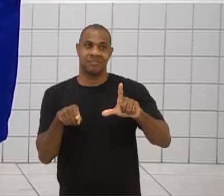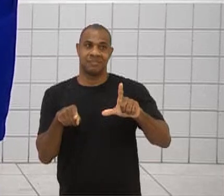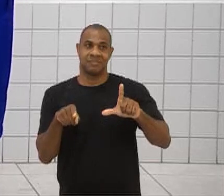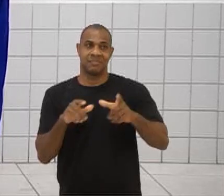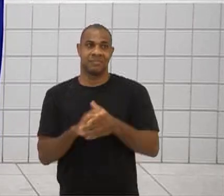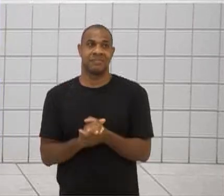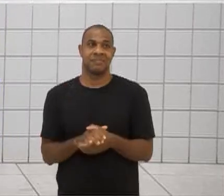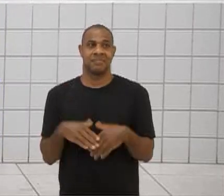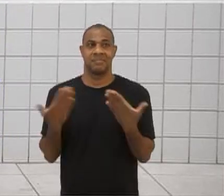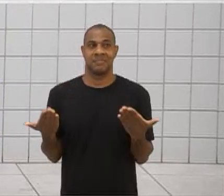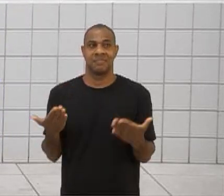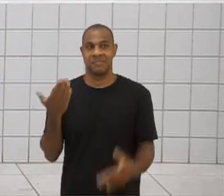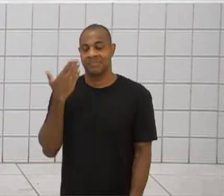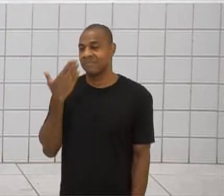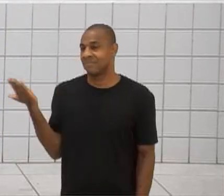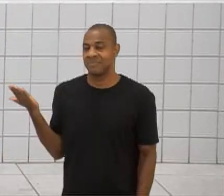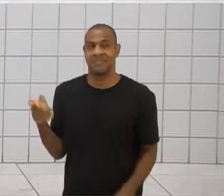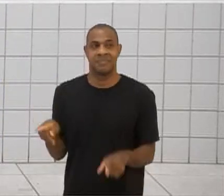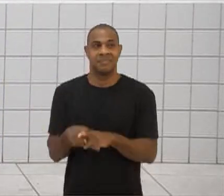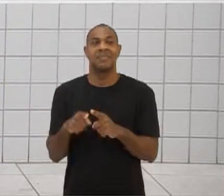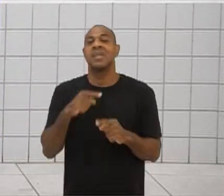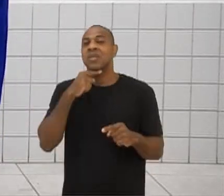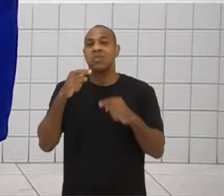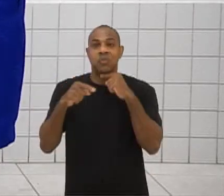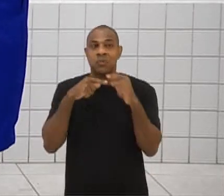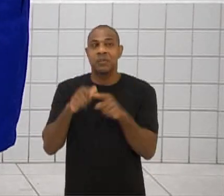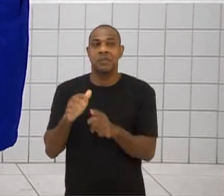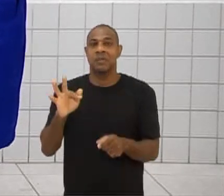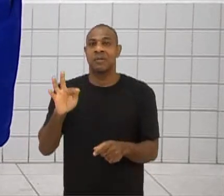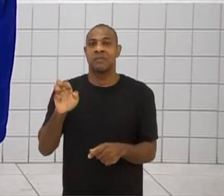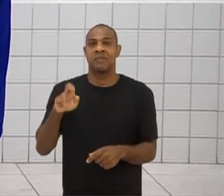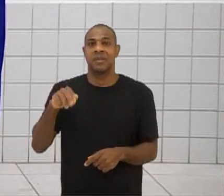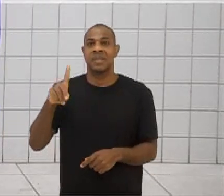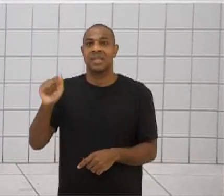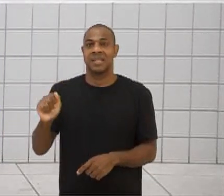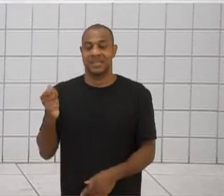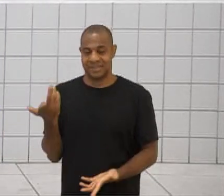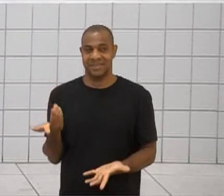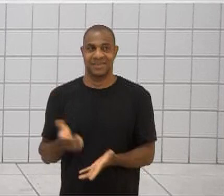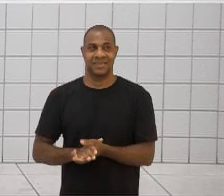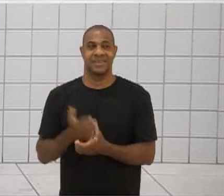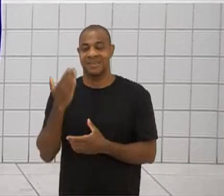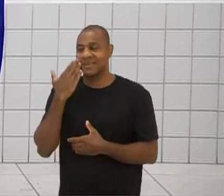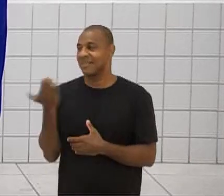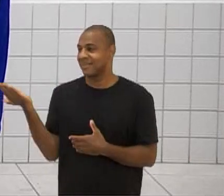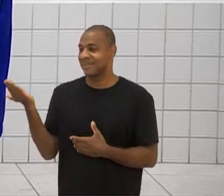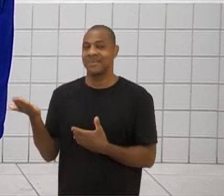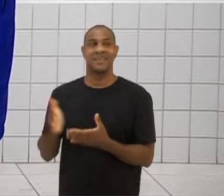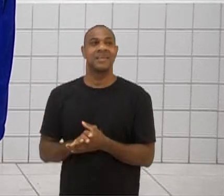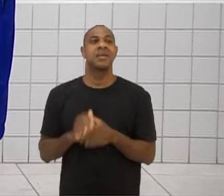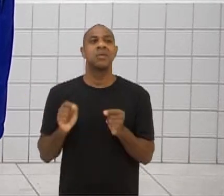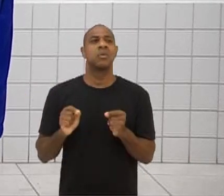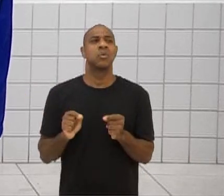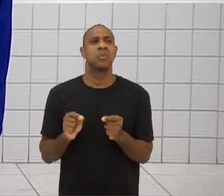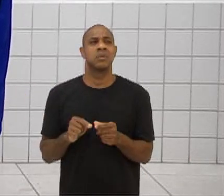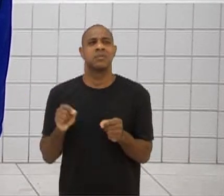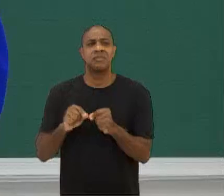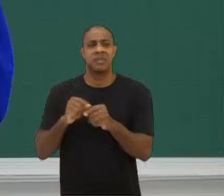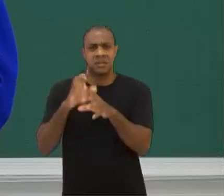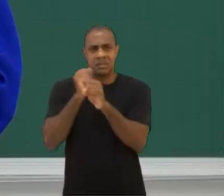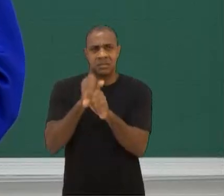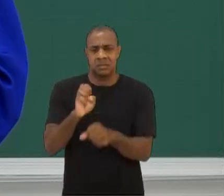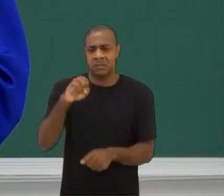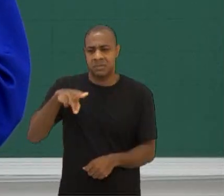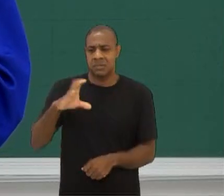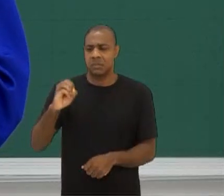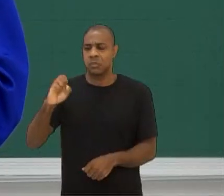vai casar exatamente com a dúvida da Fernanda. Fernanda também está participando bastante, hein, Fernanda Riso? Se eu fizer alguma conta do seno e